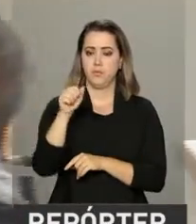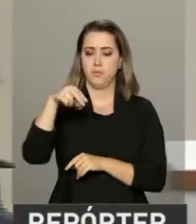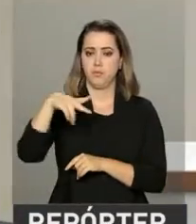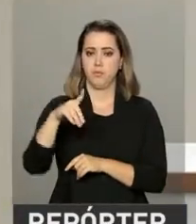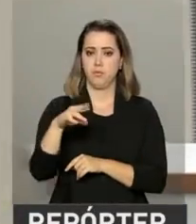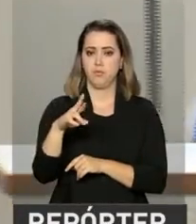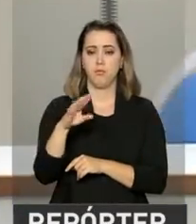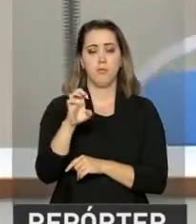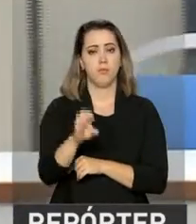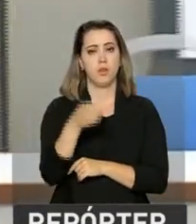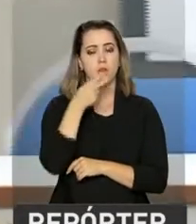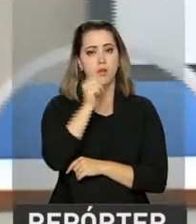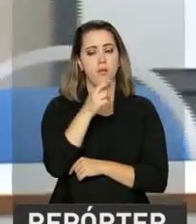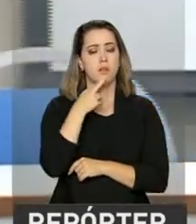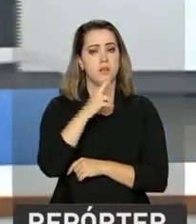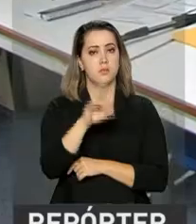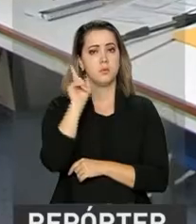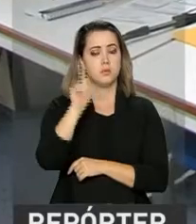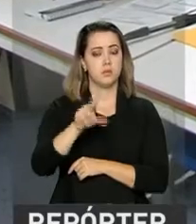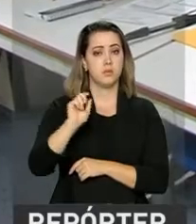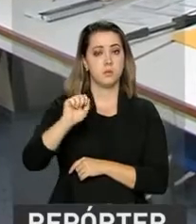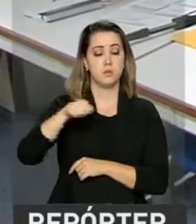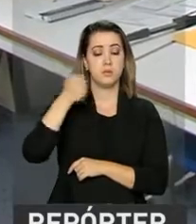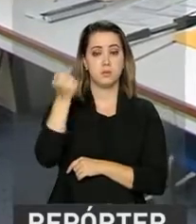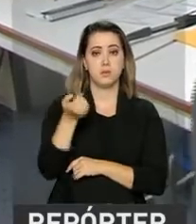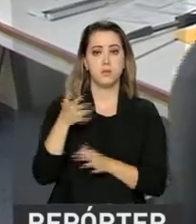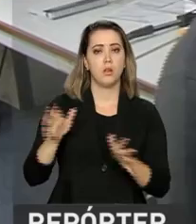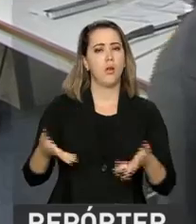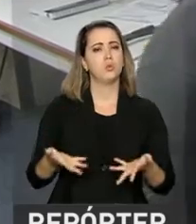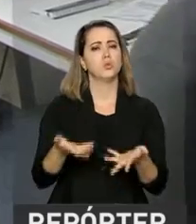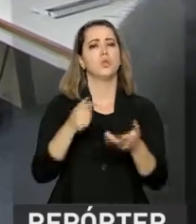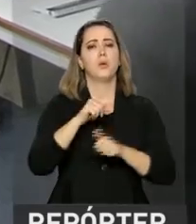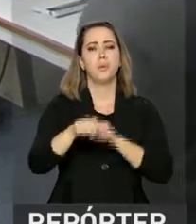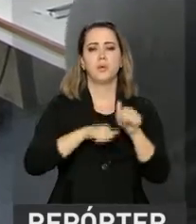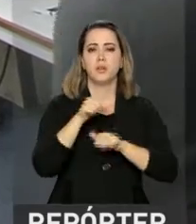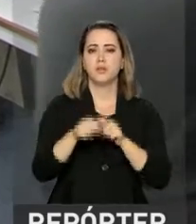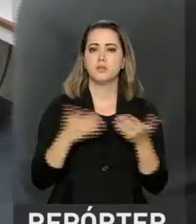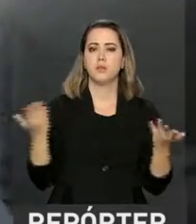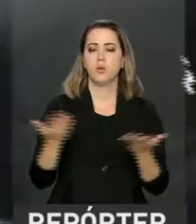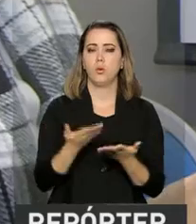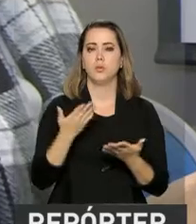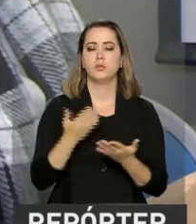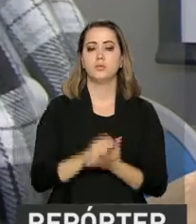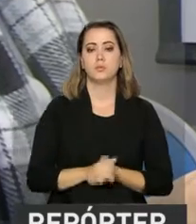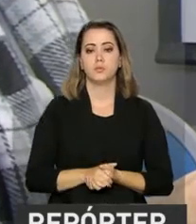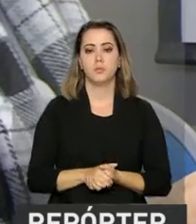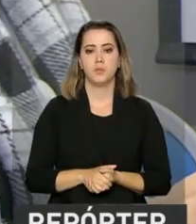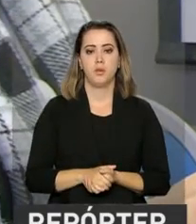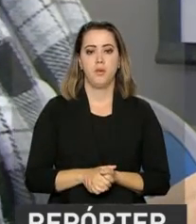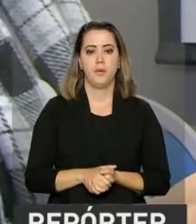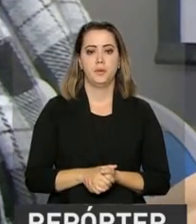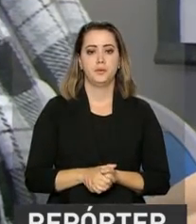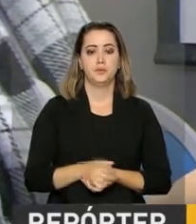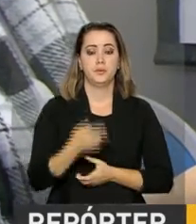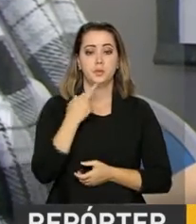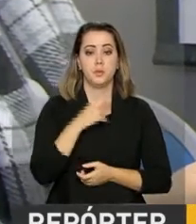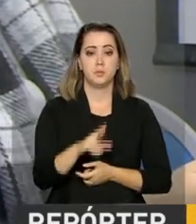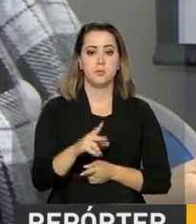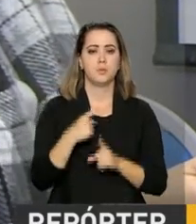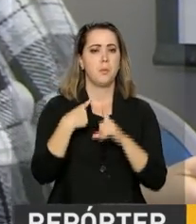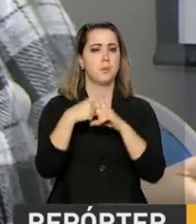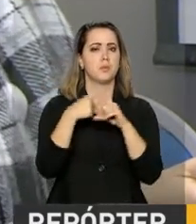os resultados são um sinal de que o ritmo no setor começa a melhorar os dois resultados positivos em